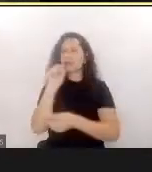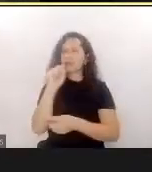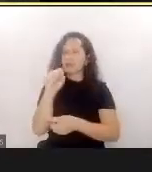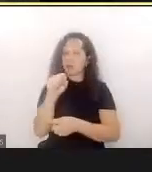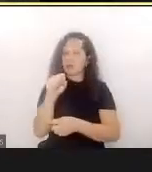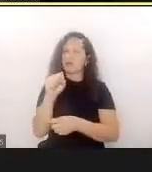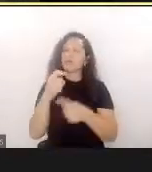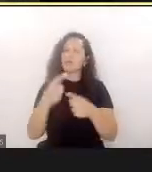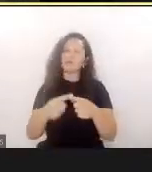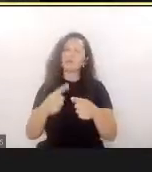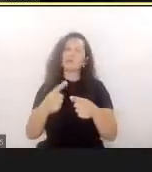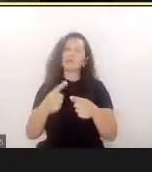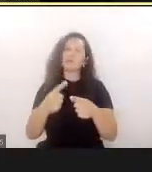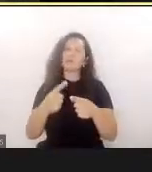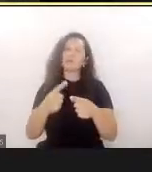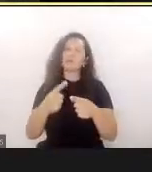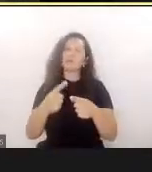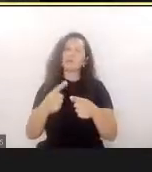começando a experimentar